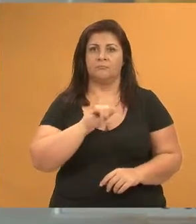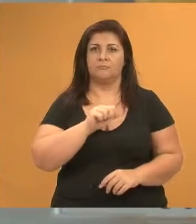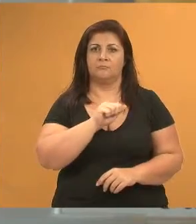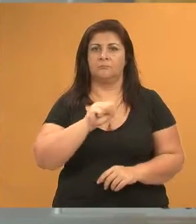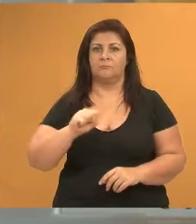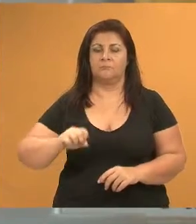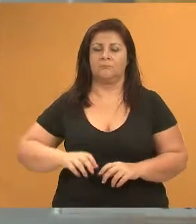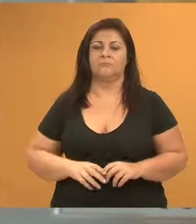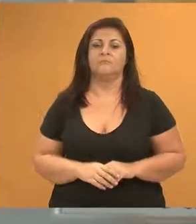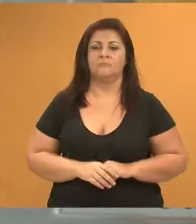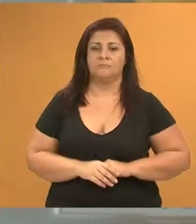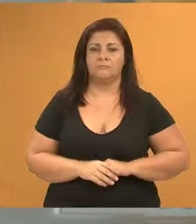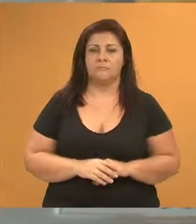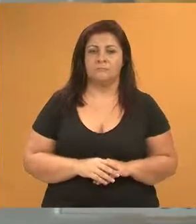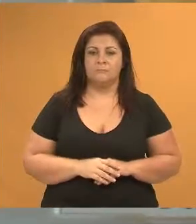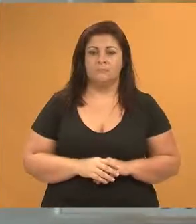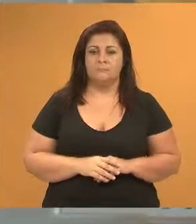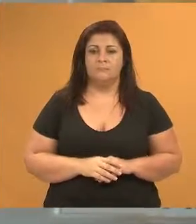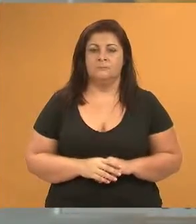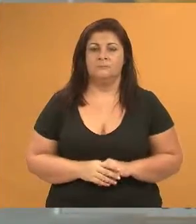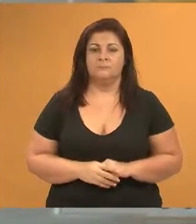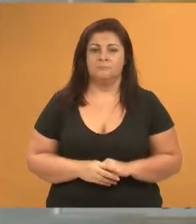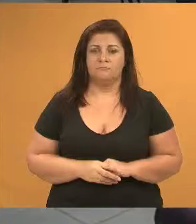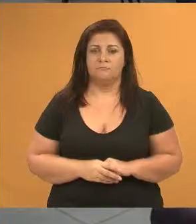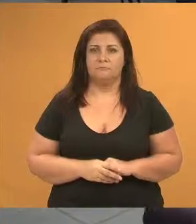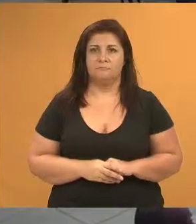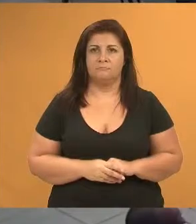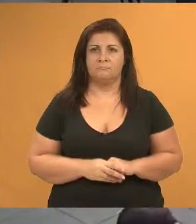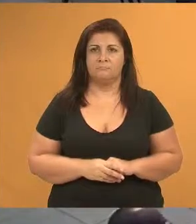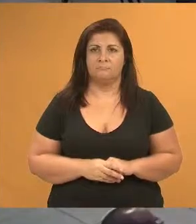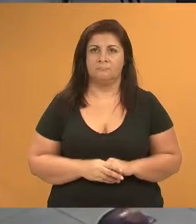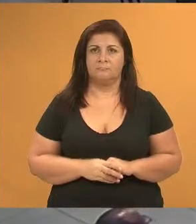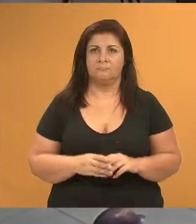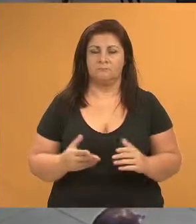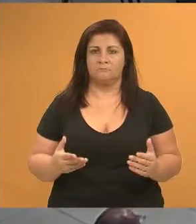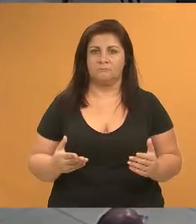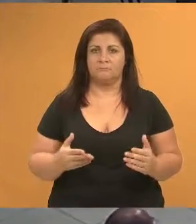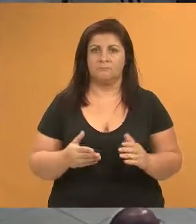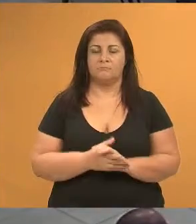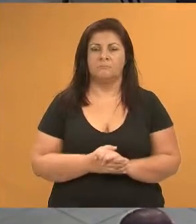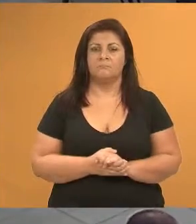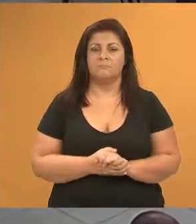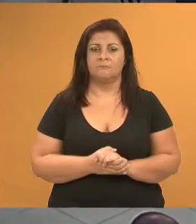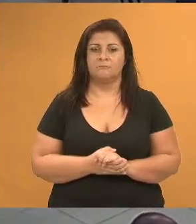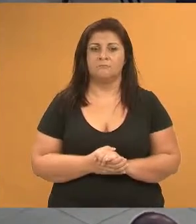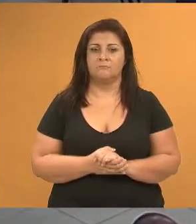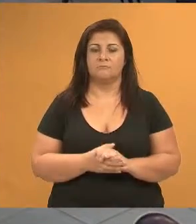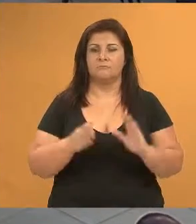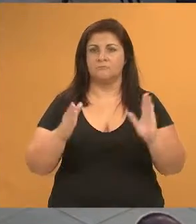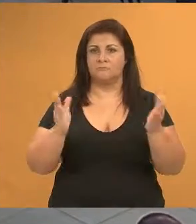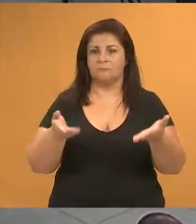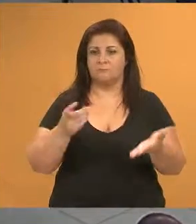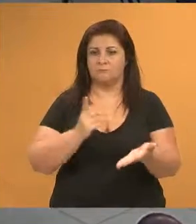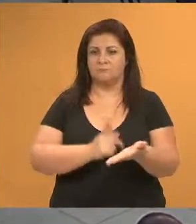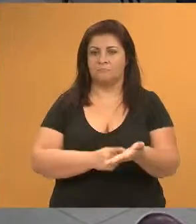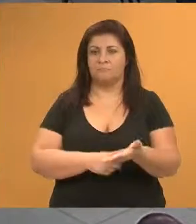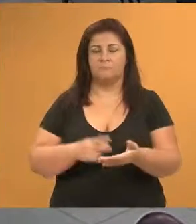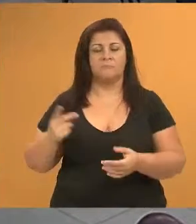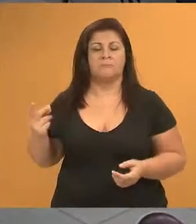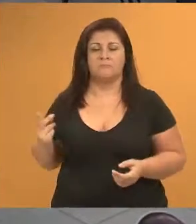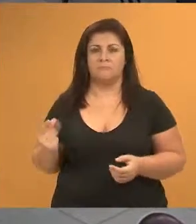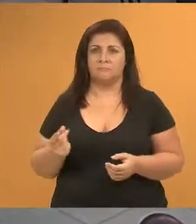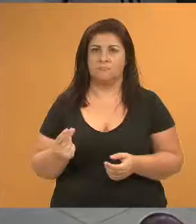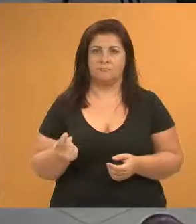de Santana. Senhor presidente, por questão de ordem, nós já combinamos aqui várias vezes